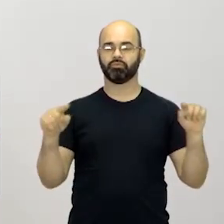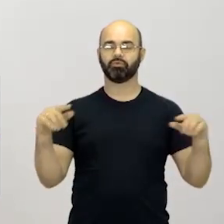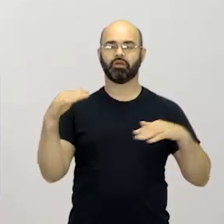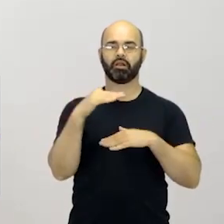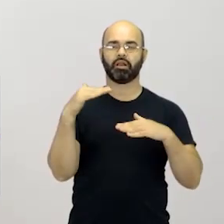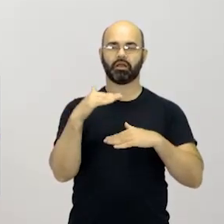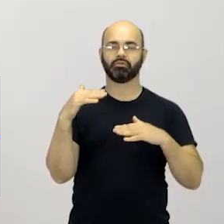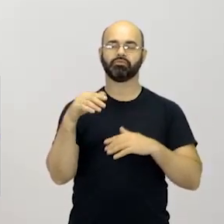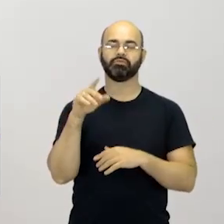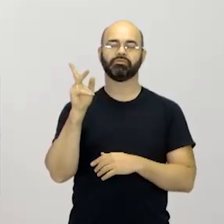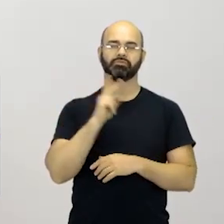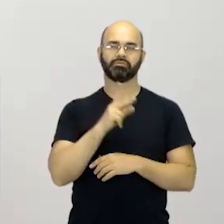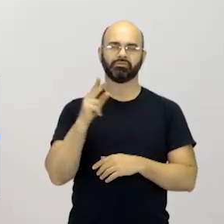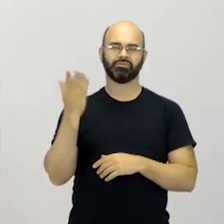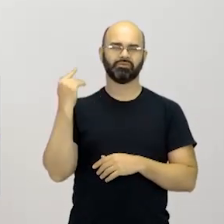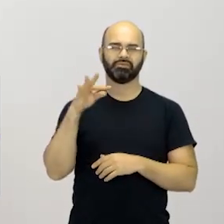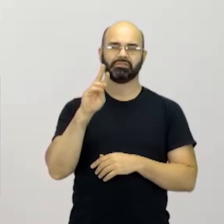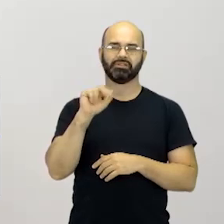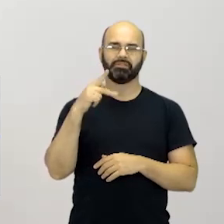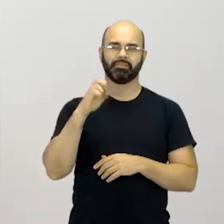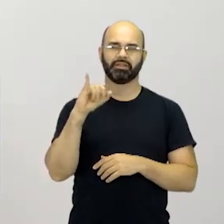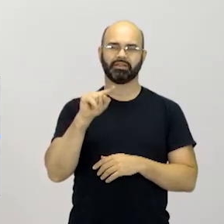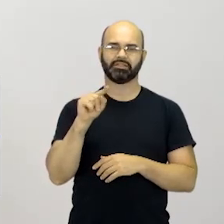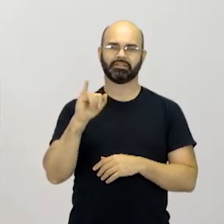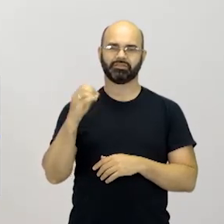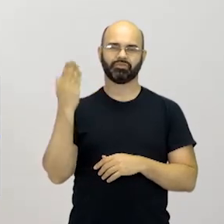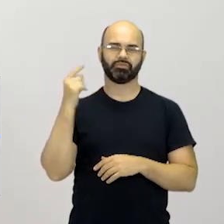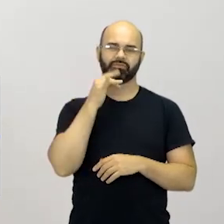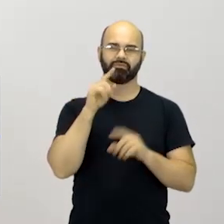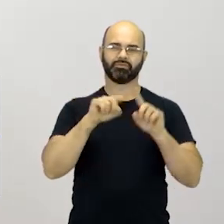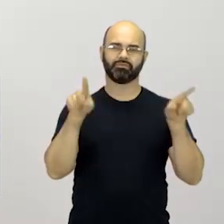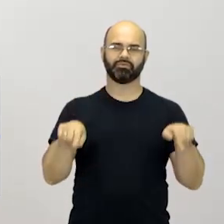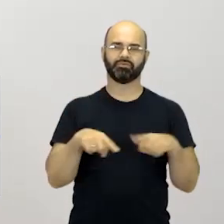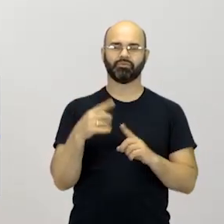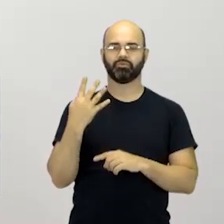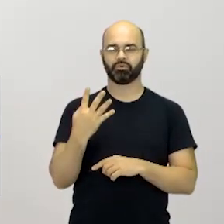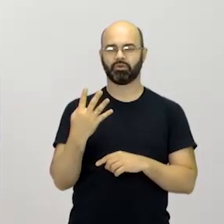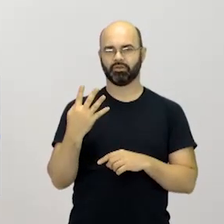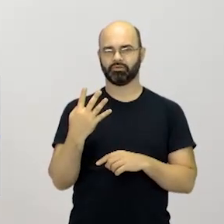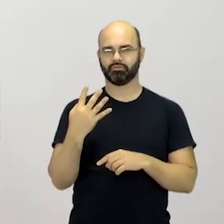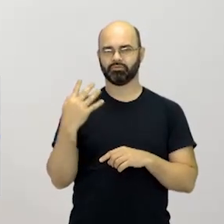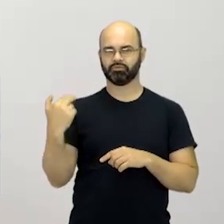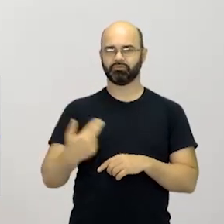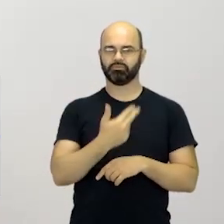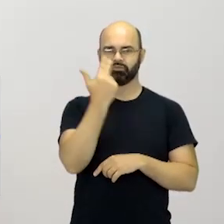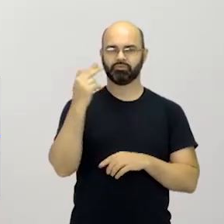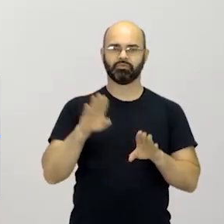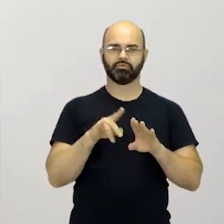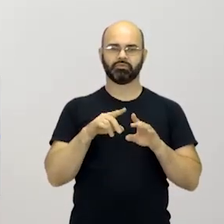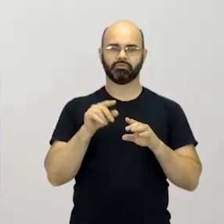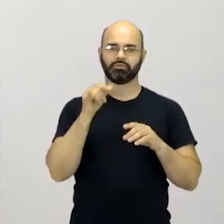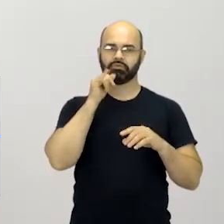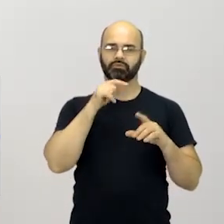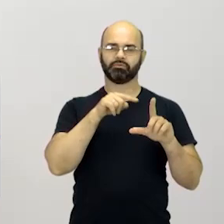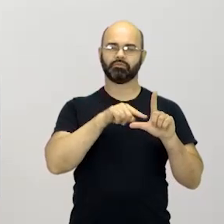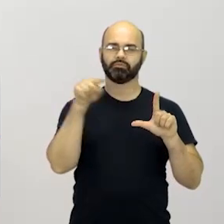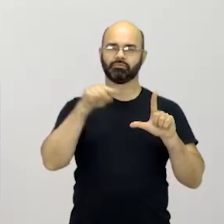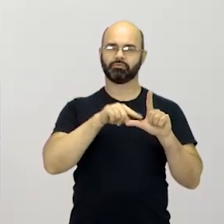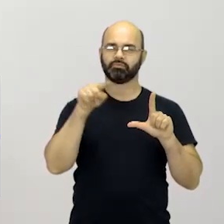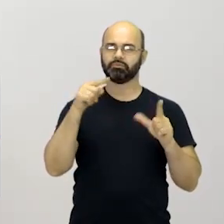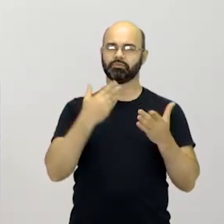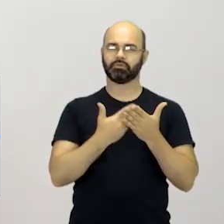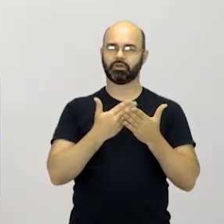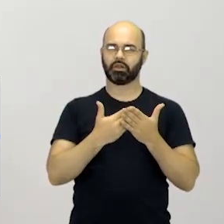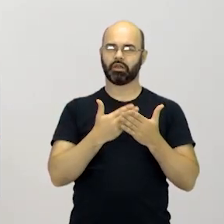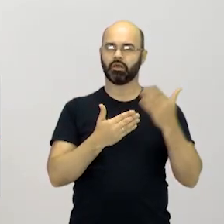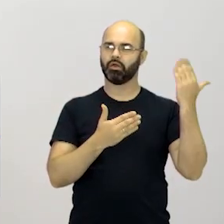aula a respeito de trapézio e os quadriláteros, né? Onde a gente falou também das diagonais, tá? Então tem essa aulinha aí super interessante. A nossa aulinha,